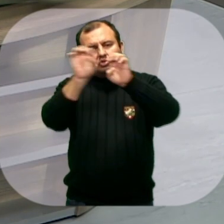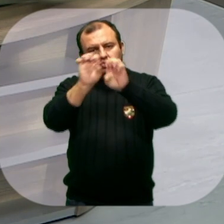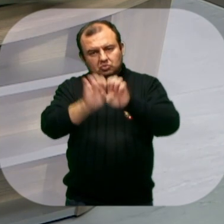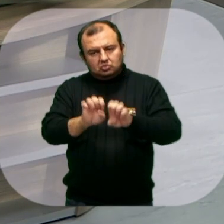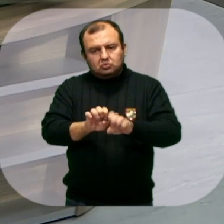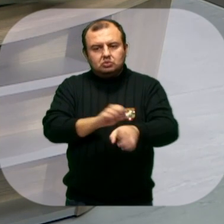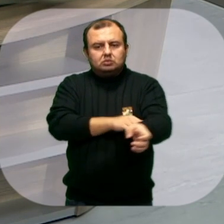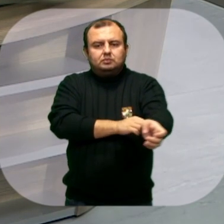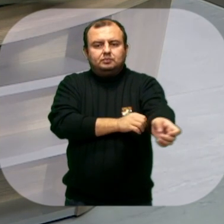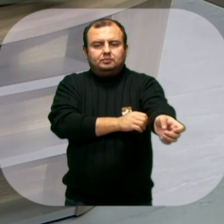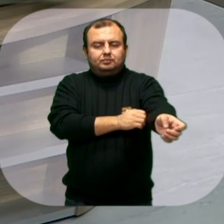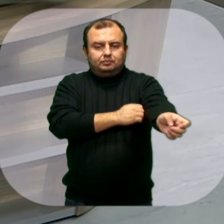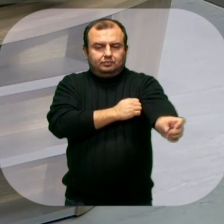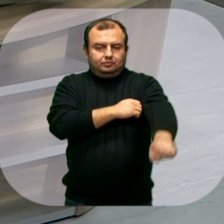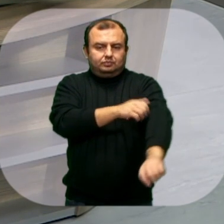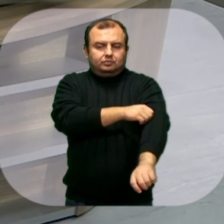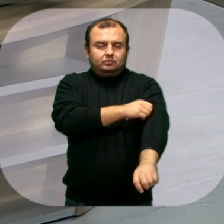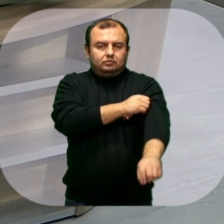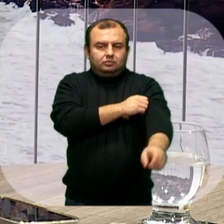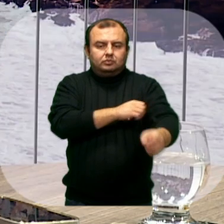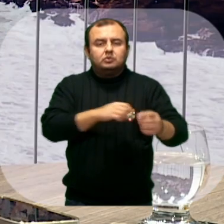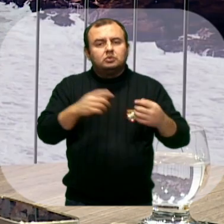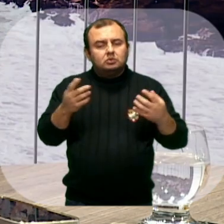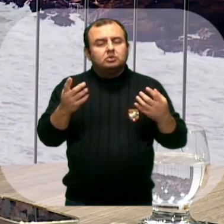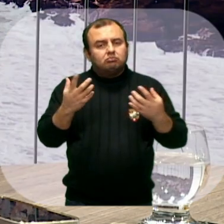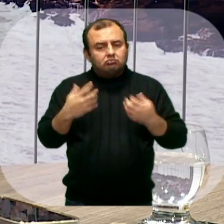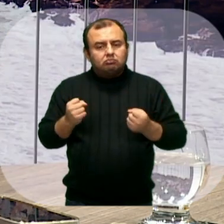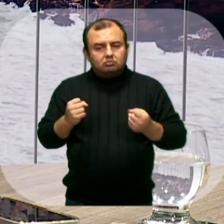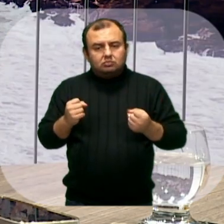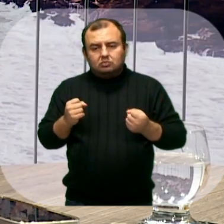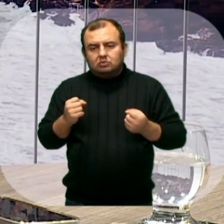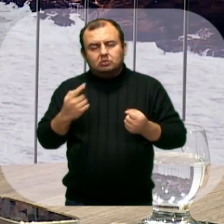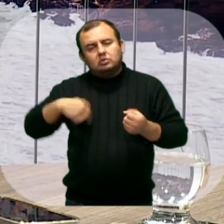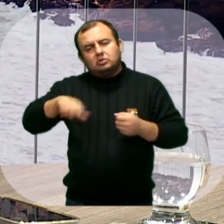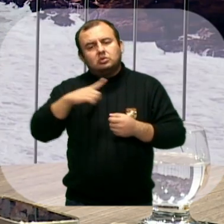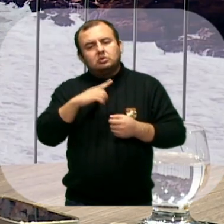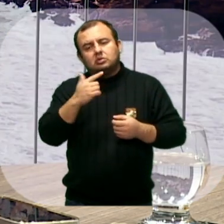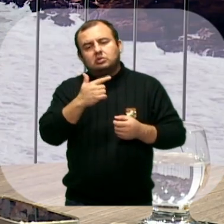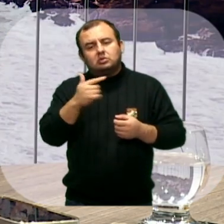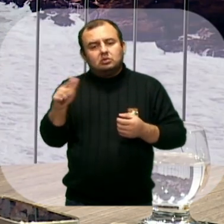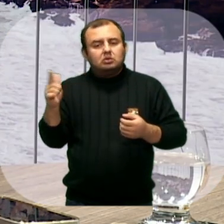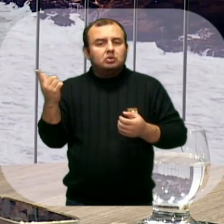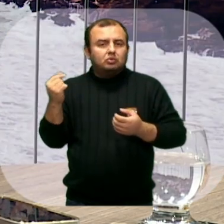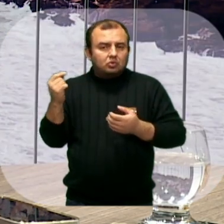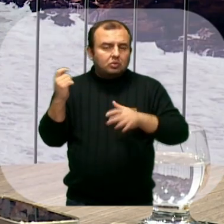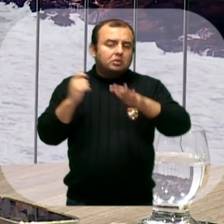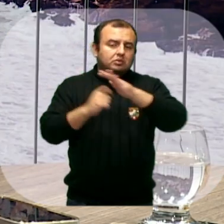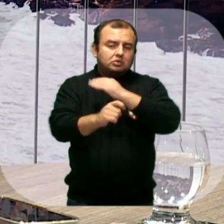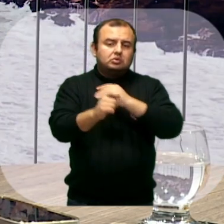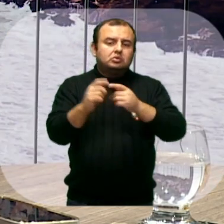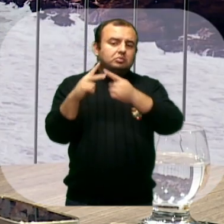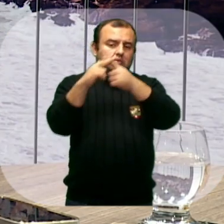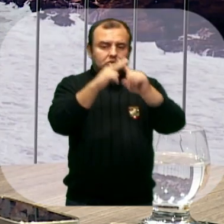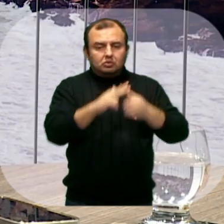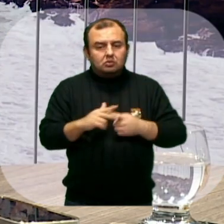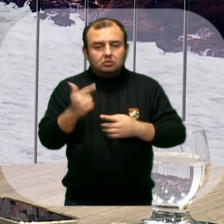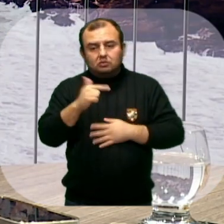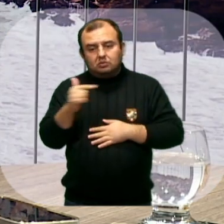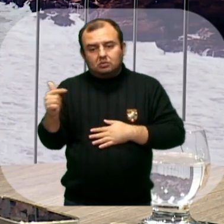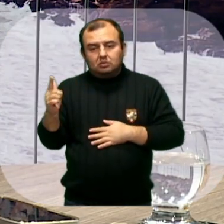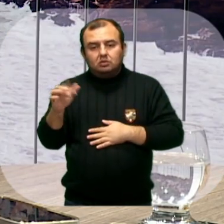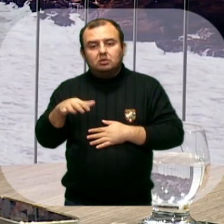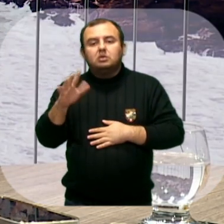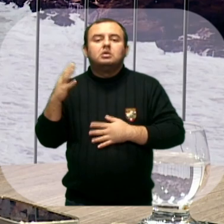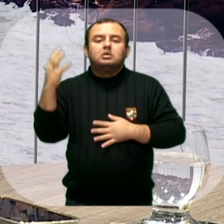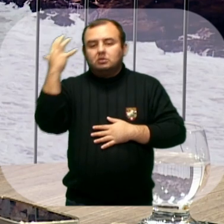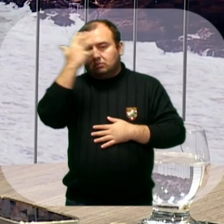estruturais. E quando a gente assumiu, a gente também não tinha valores para fazer o investimento em reforma. E aí vem a coisa